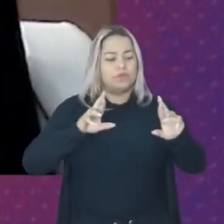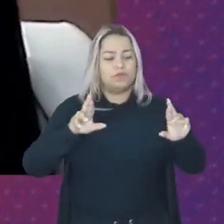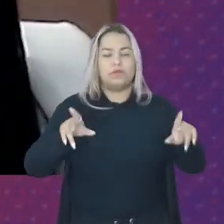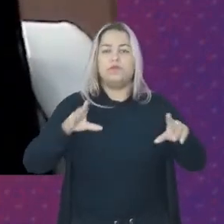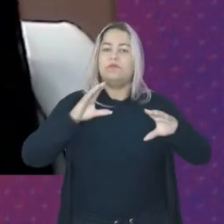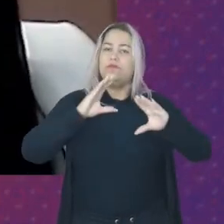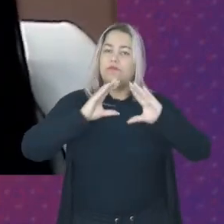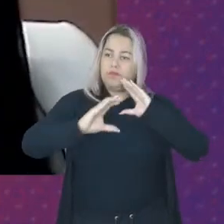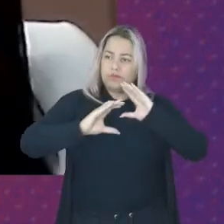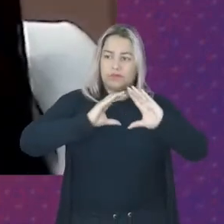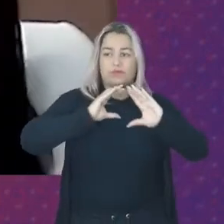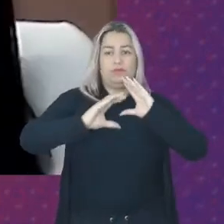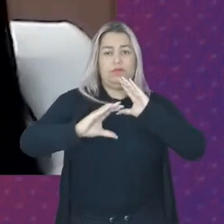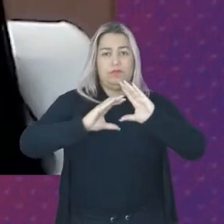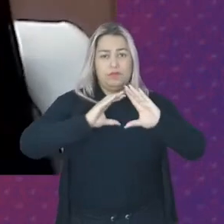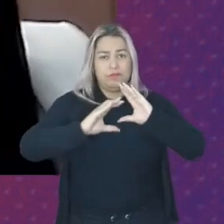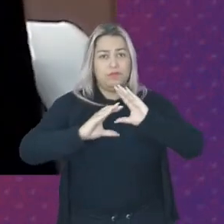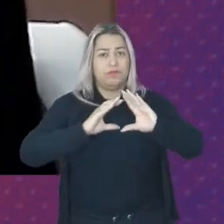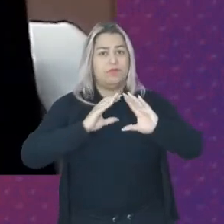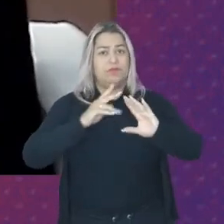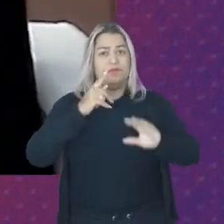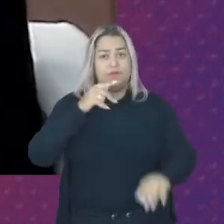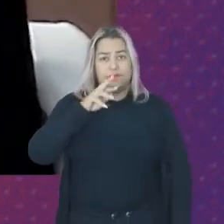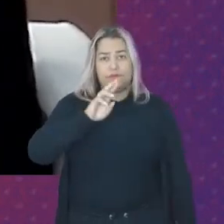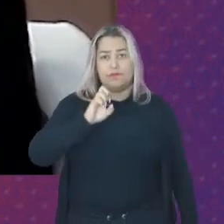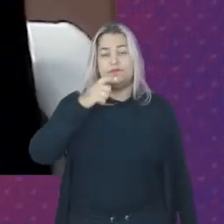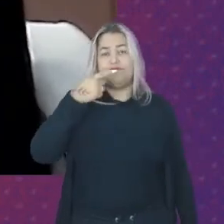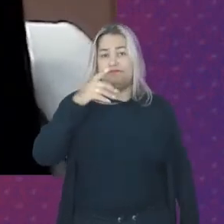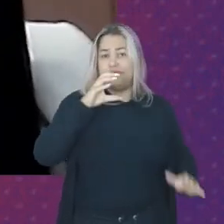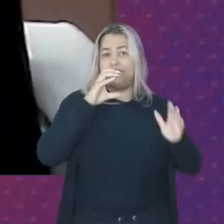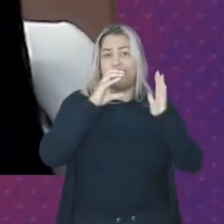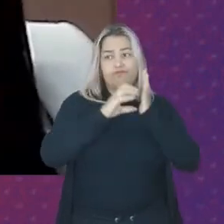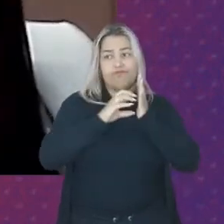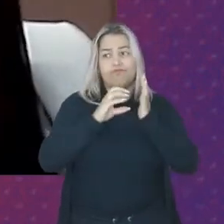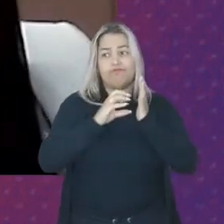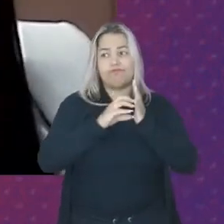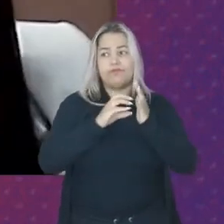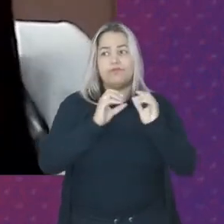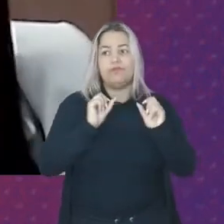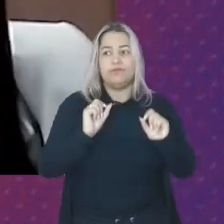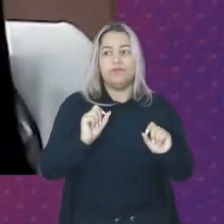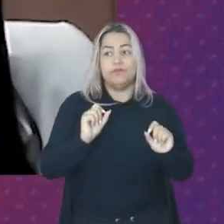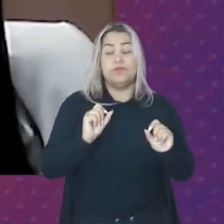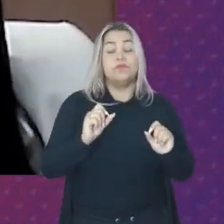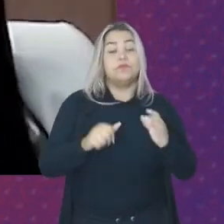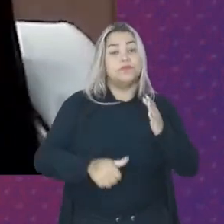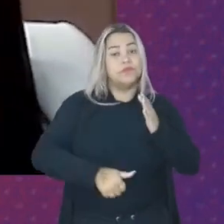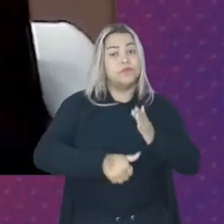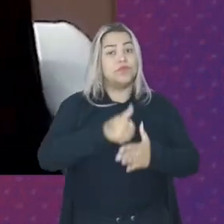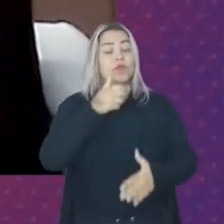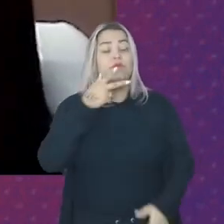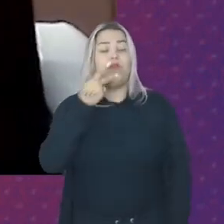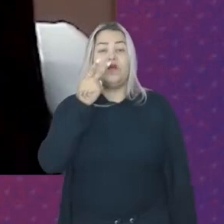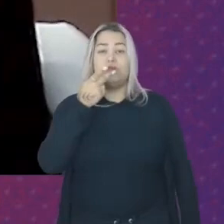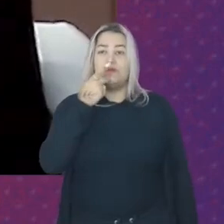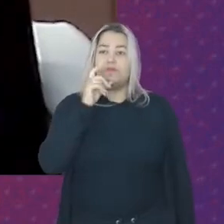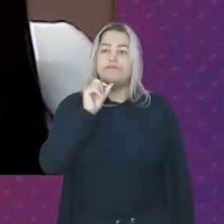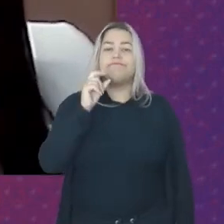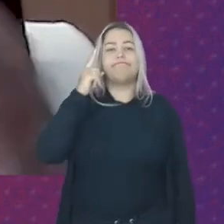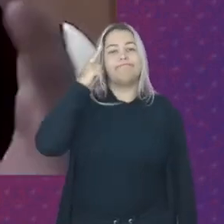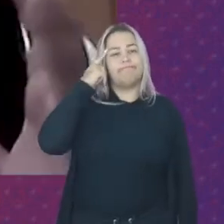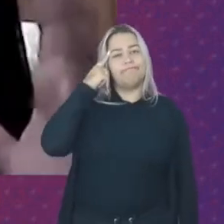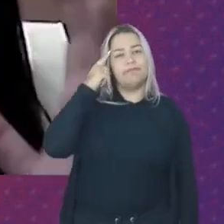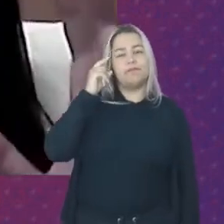da comunicação dessas pré-candidatas e desses pré-candidatos. Então, primeiro, eu diria para você